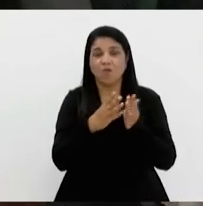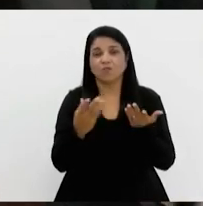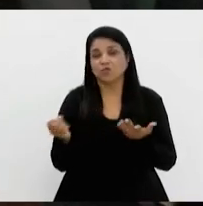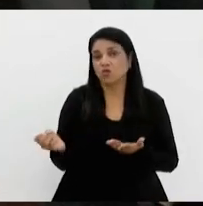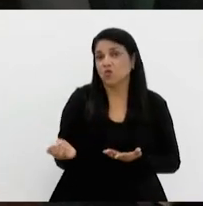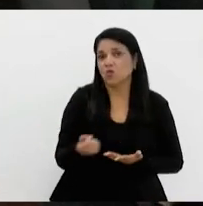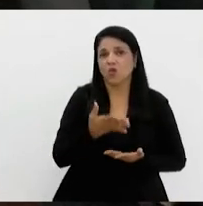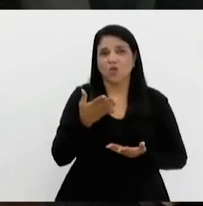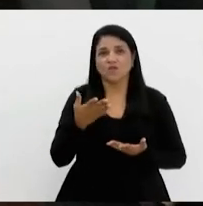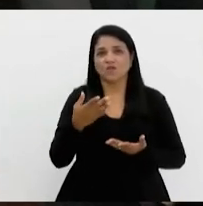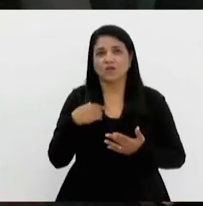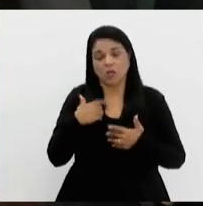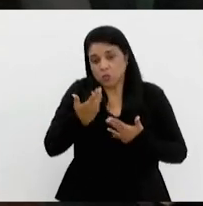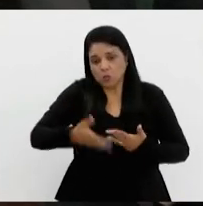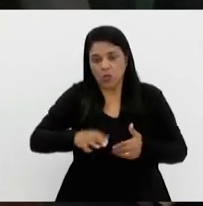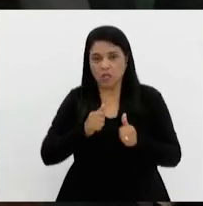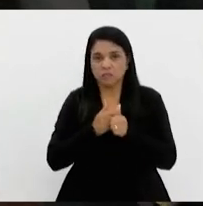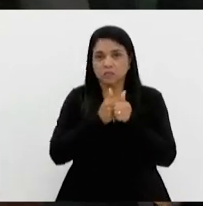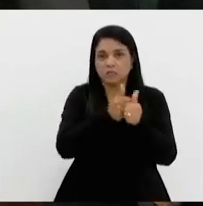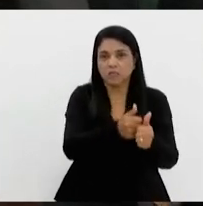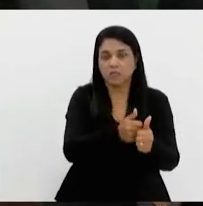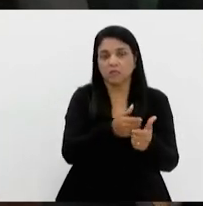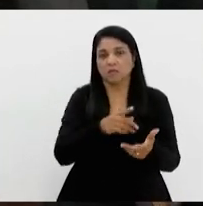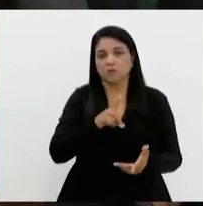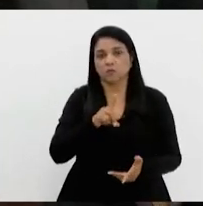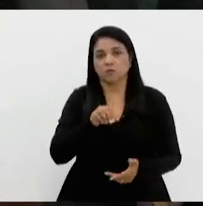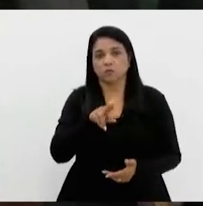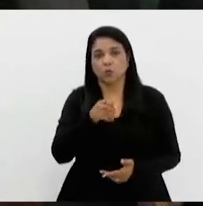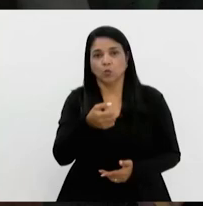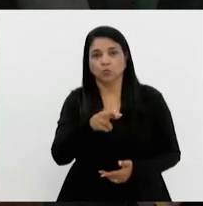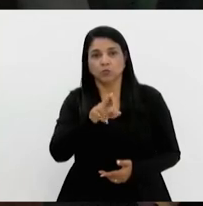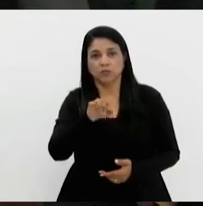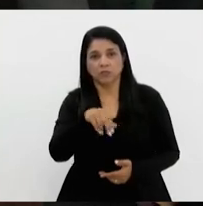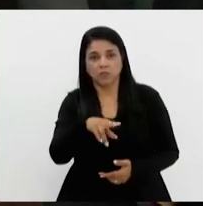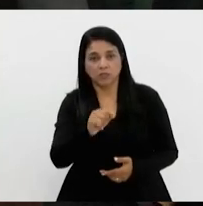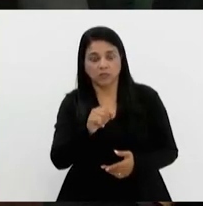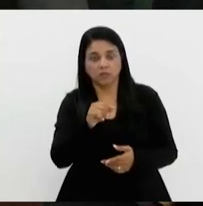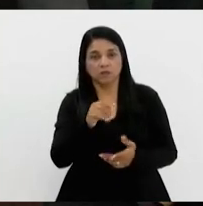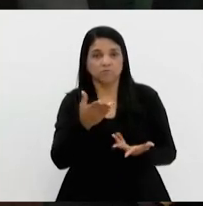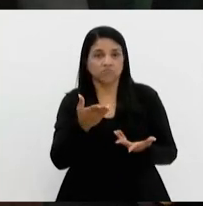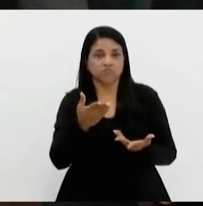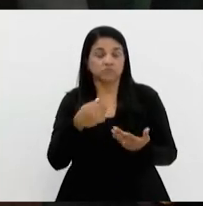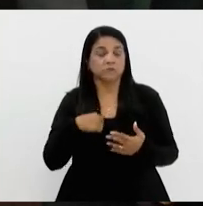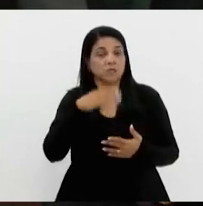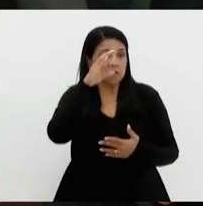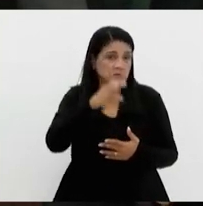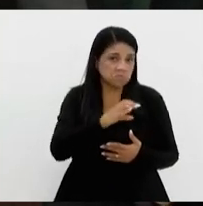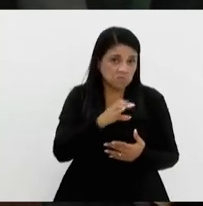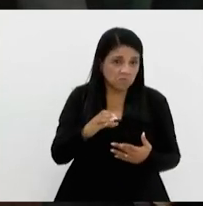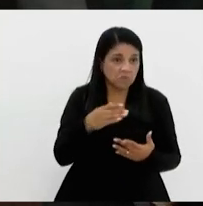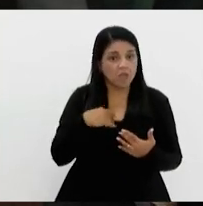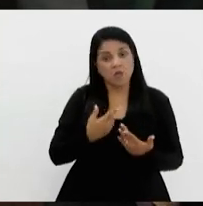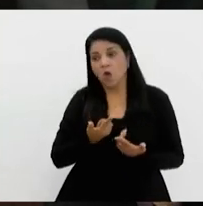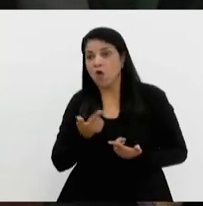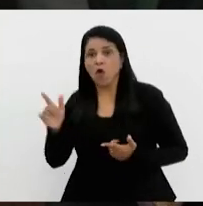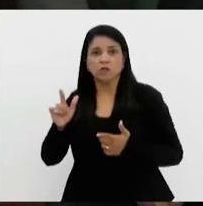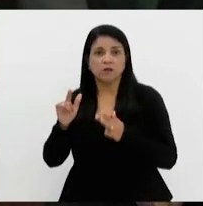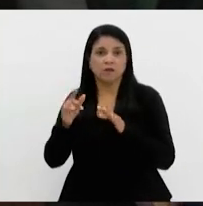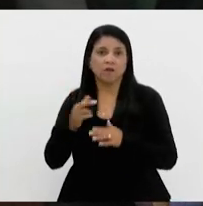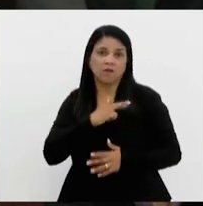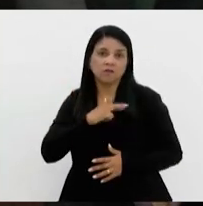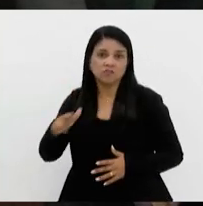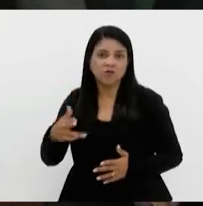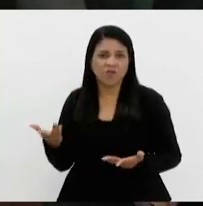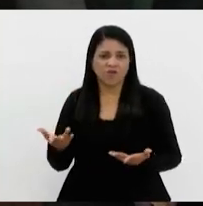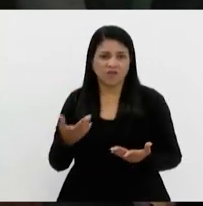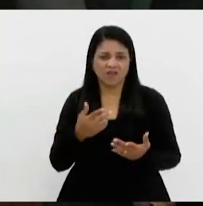seguir dogma da igreja, não seja católico. Siga uma outra religião ou religião nenhuma. Agora, destruir a essência de uma